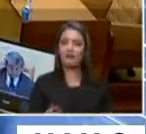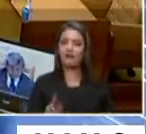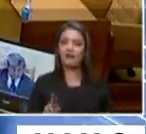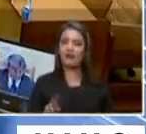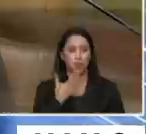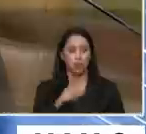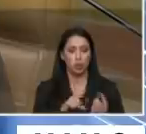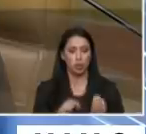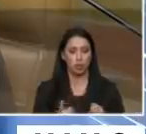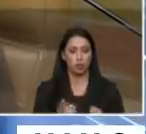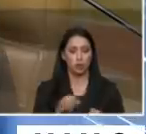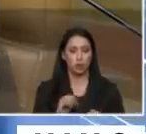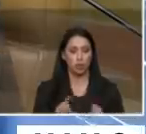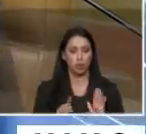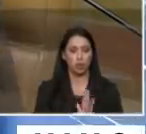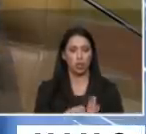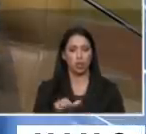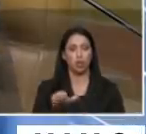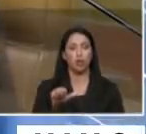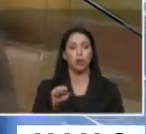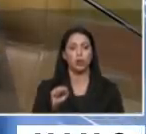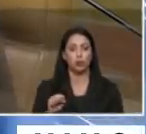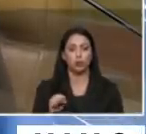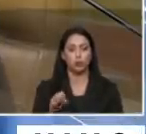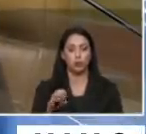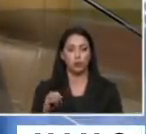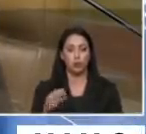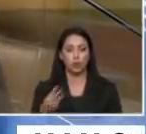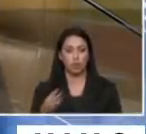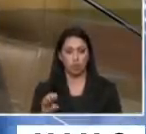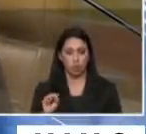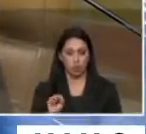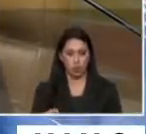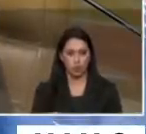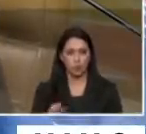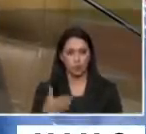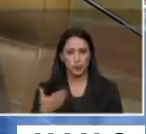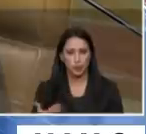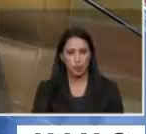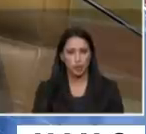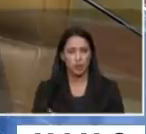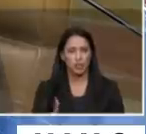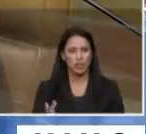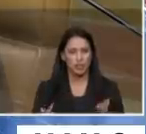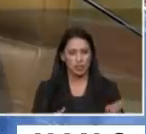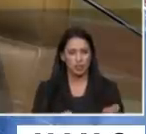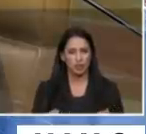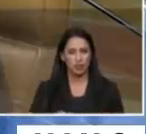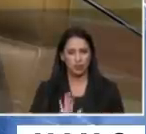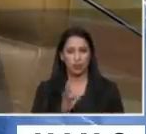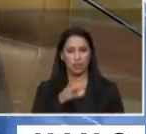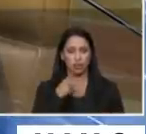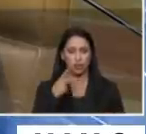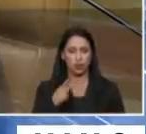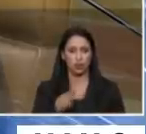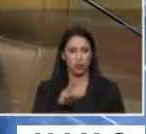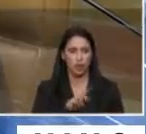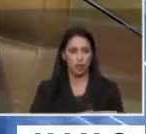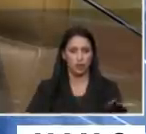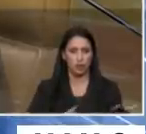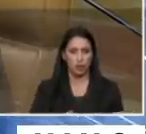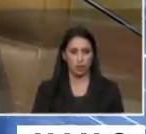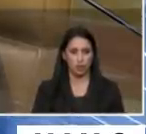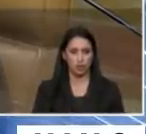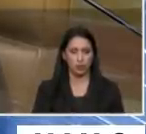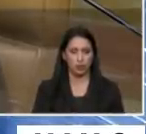seja, quando e se isso ocorrer, o deputado apresentar o registro de candidatura dele, é nesse momento que a gente deve ter uma discussão